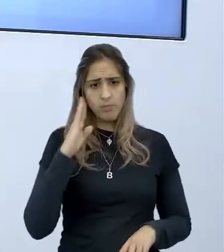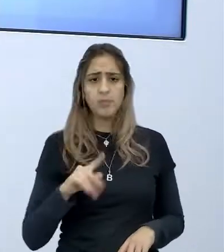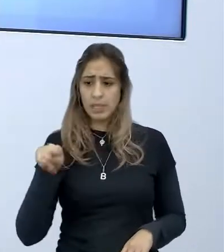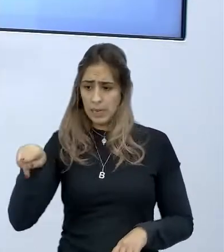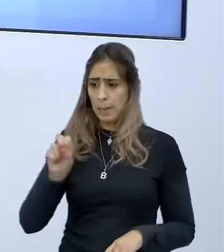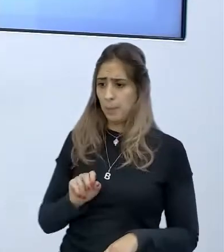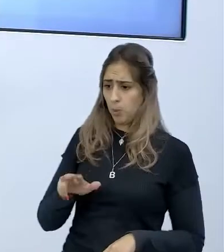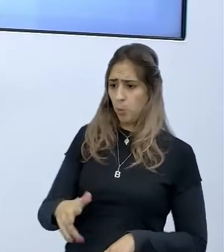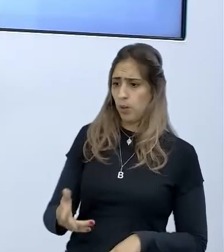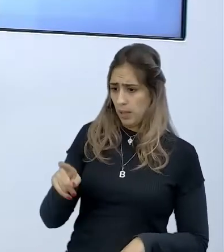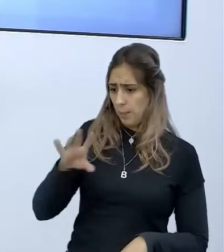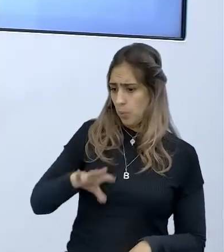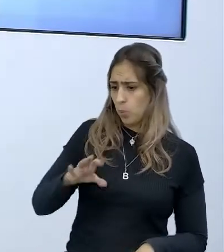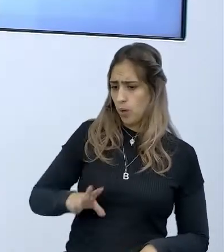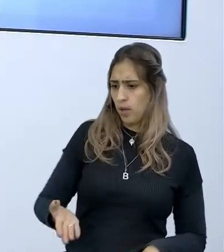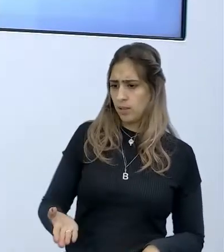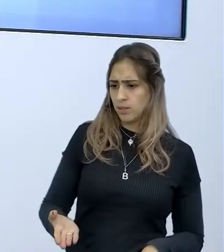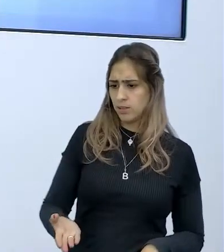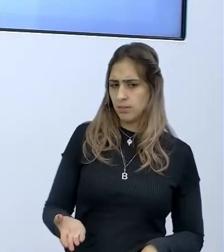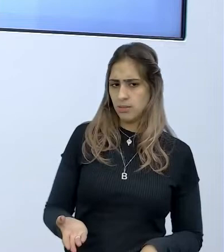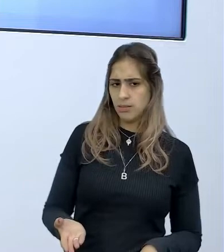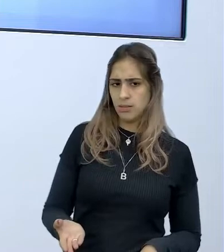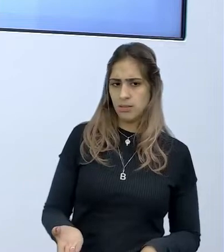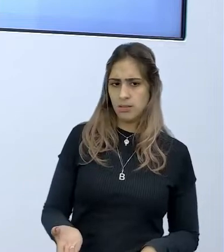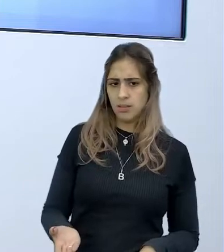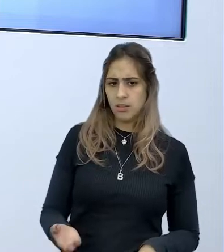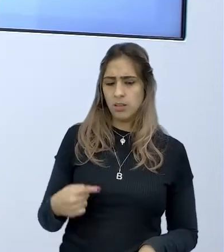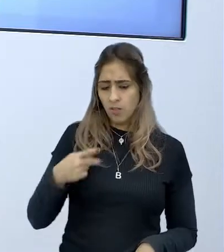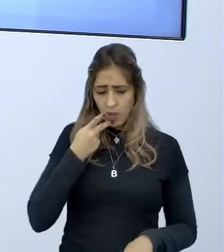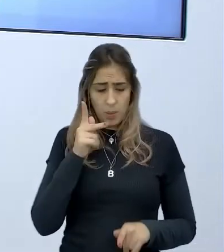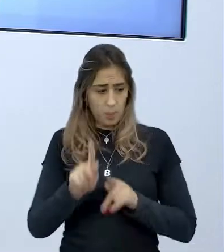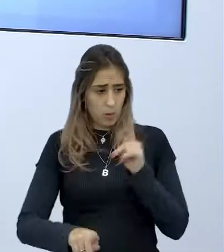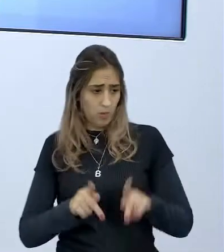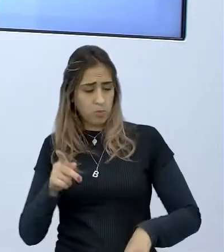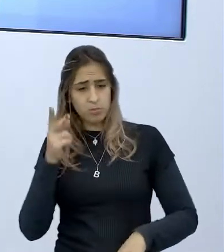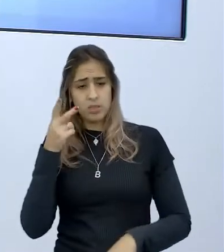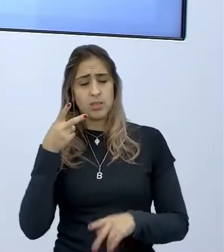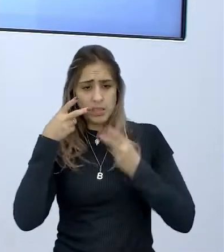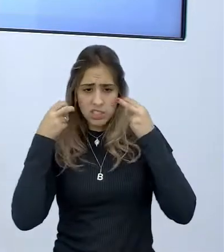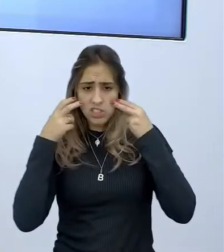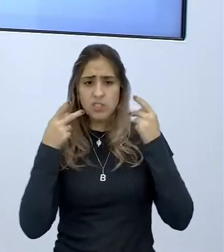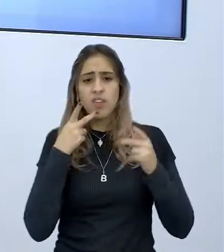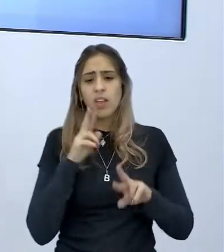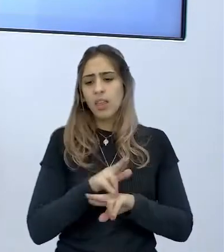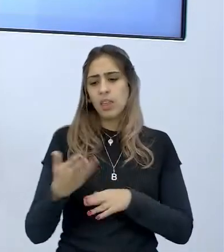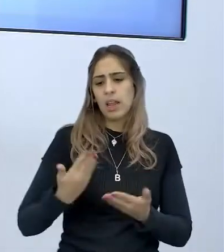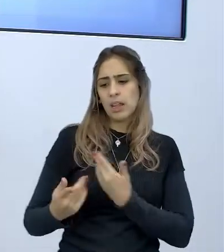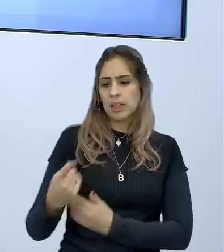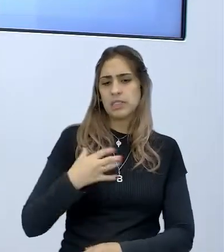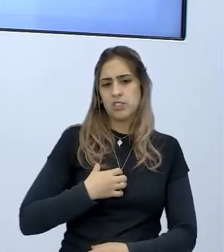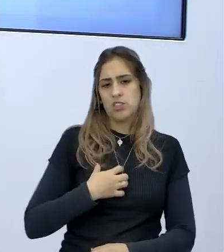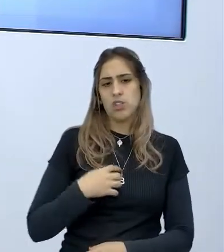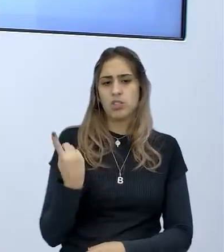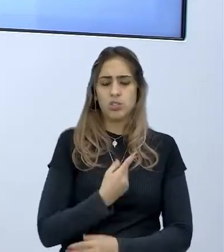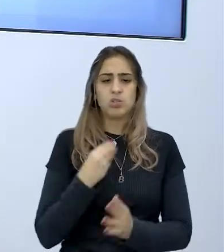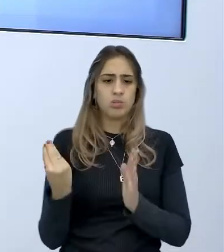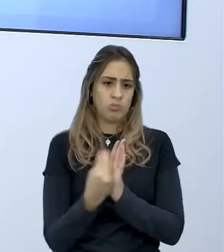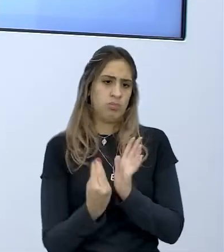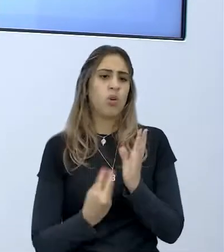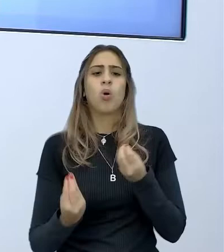é português, a gente é diferente. Quando a gente fala de povos indígenas, a gente trata eles muitas vezes dessa maneira. A gente coloca